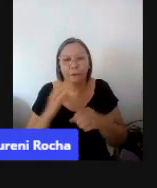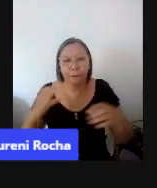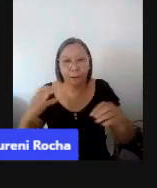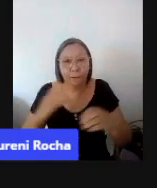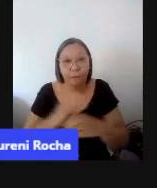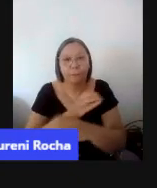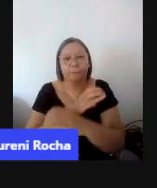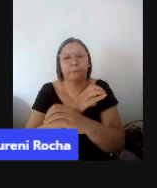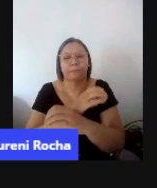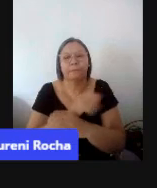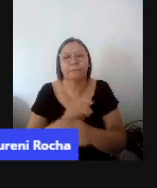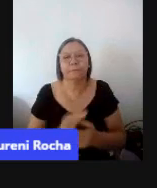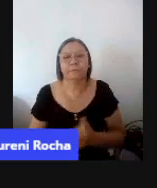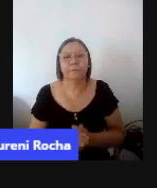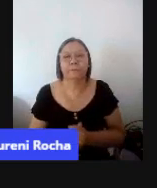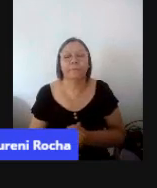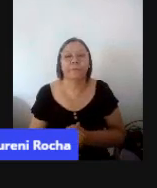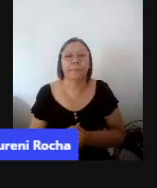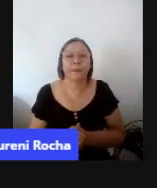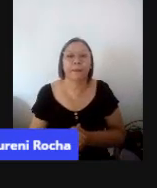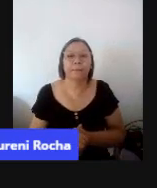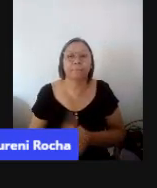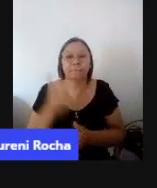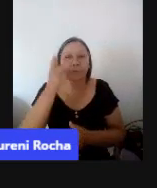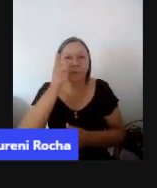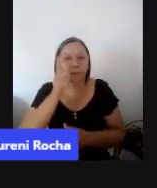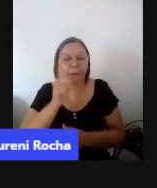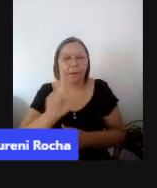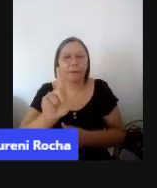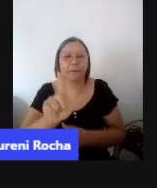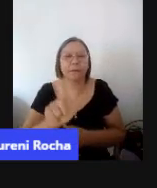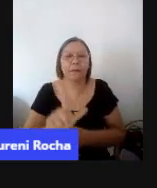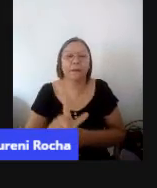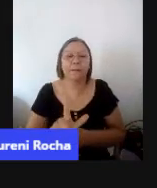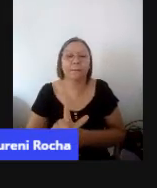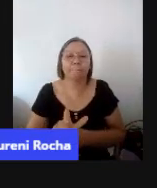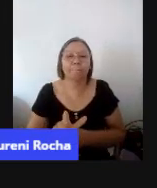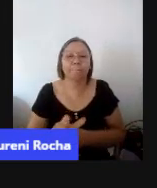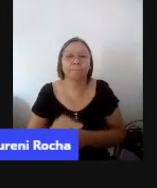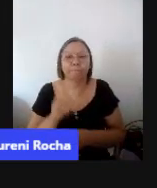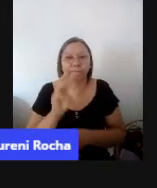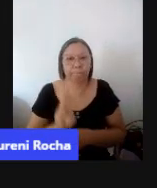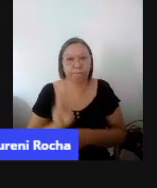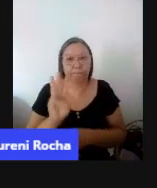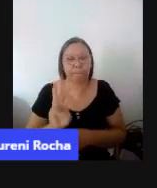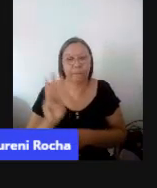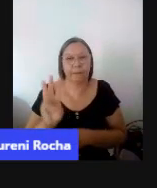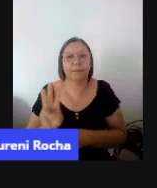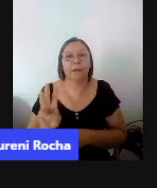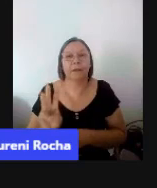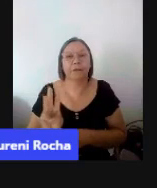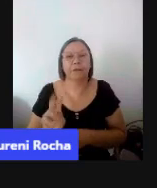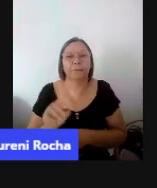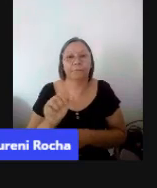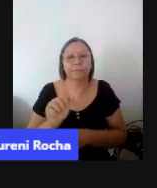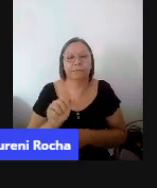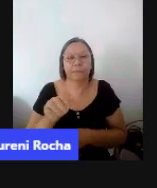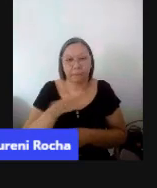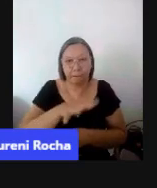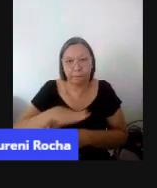Vocês conseguem acessar, né, nesse site na aba do meio ambiente, tá?